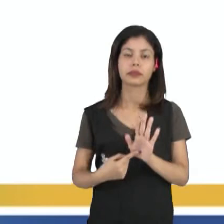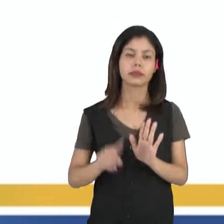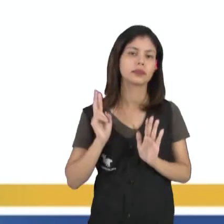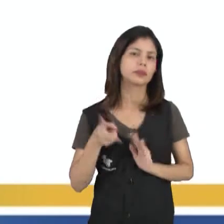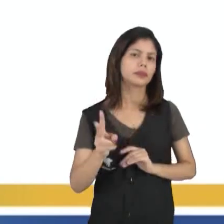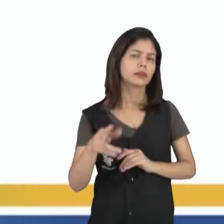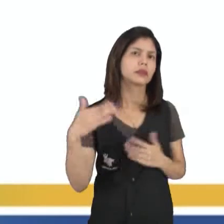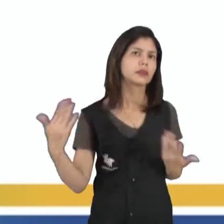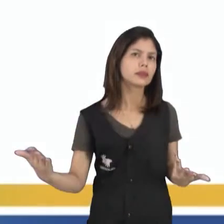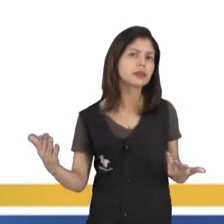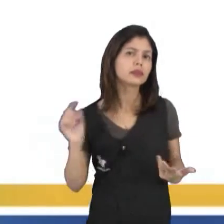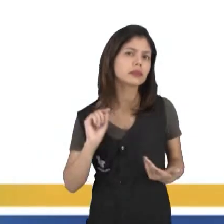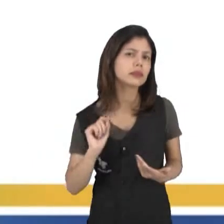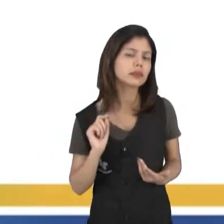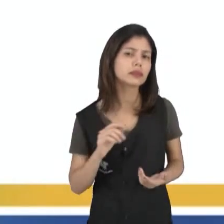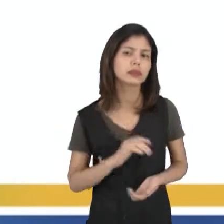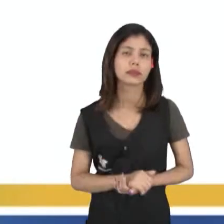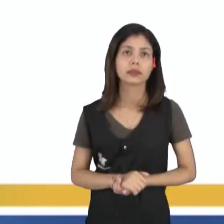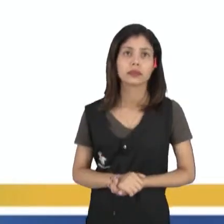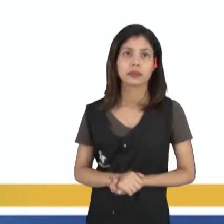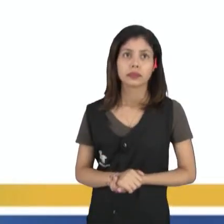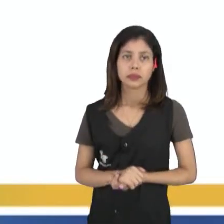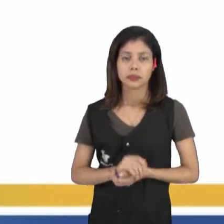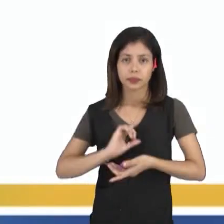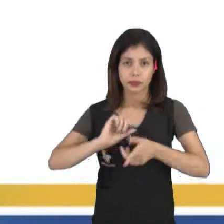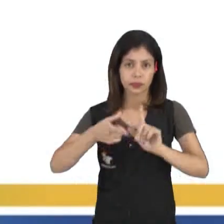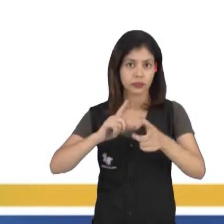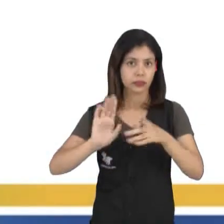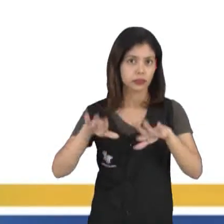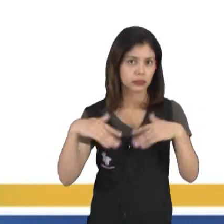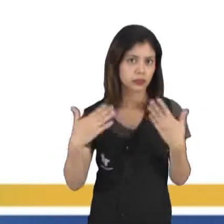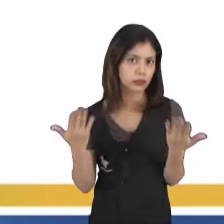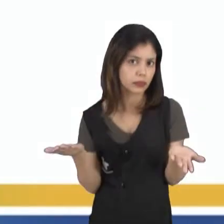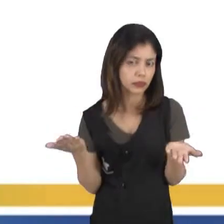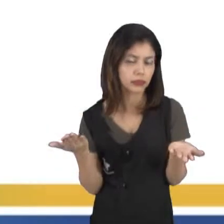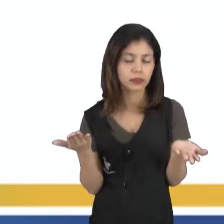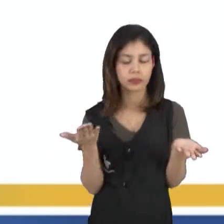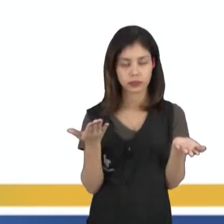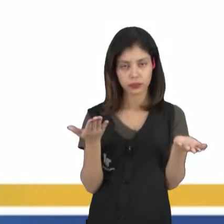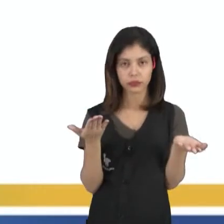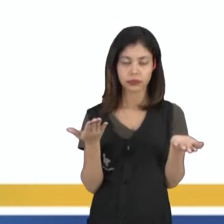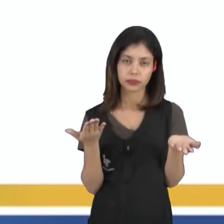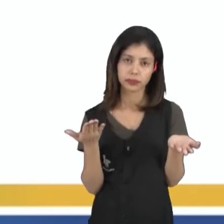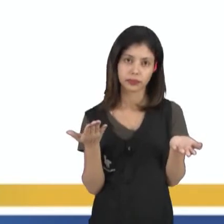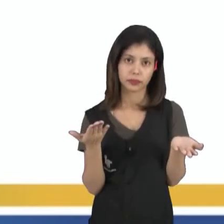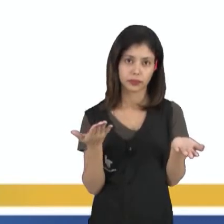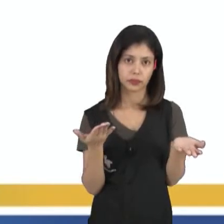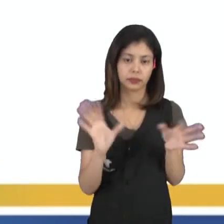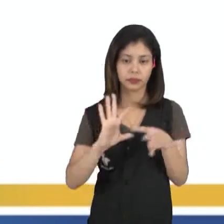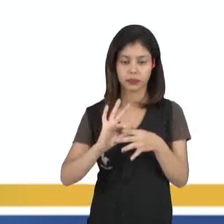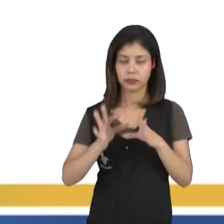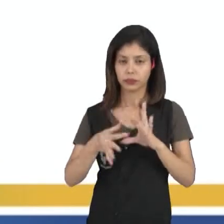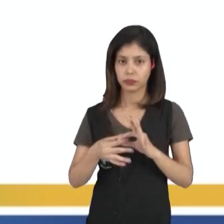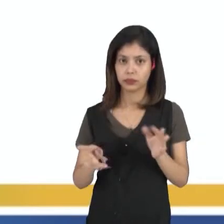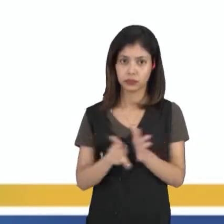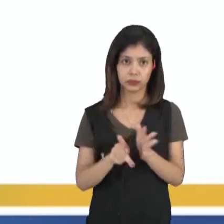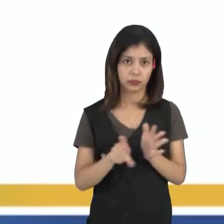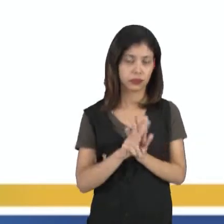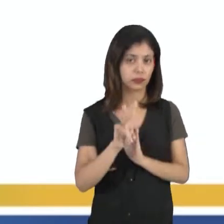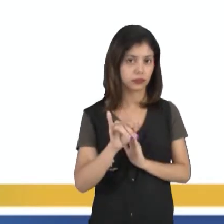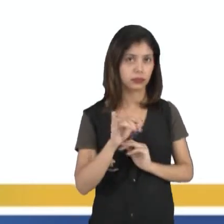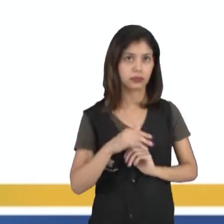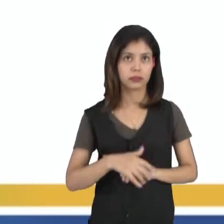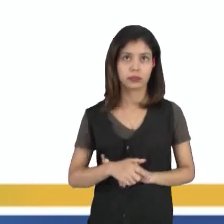indicam respectivamente o quê? E aí? Vejam aí que também é o contexto que vai determinar,